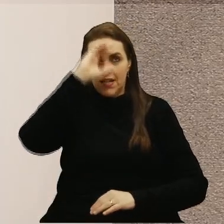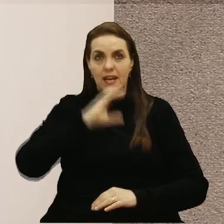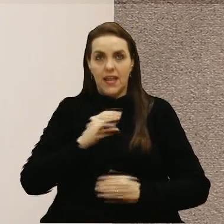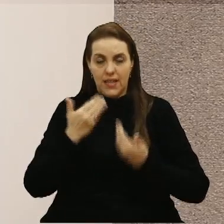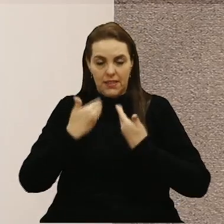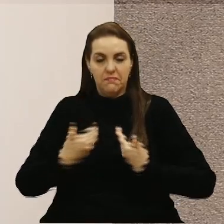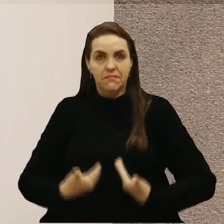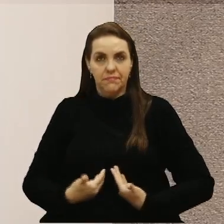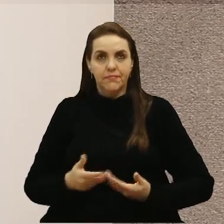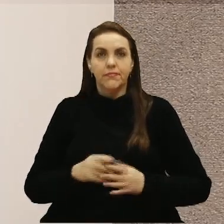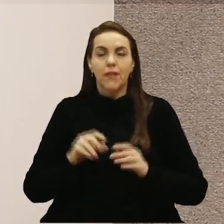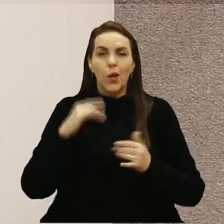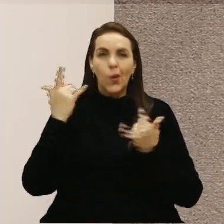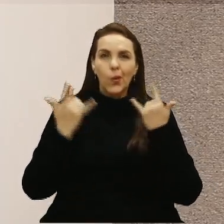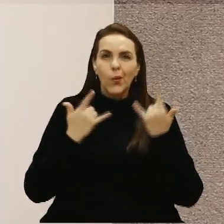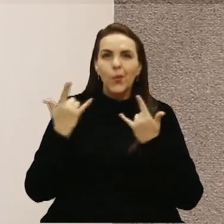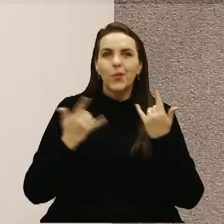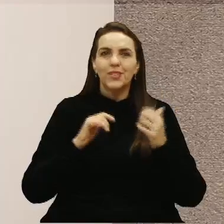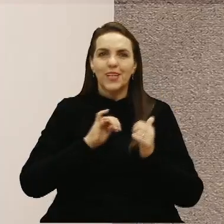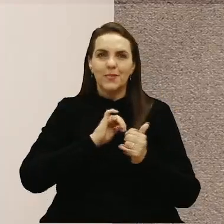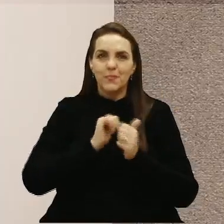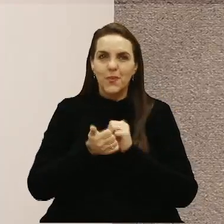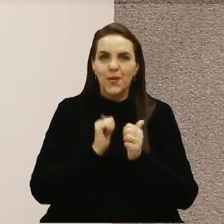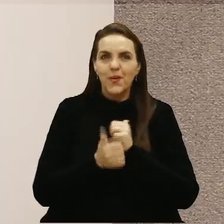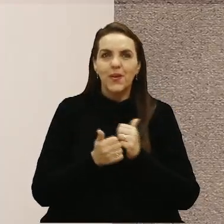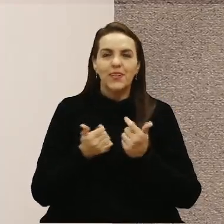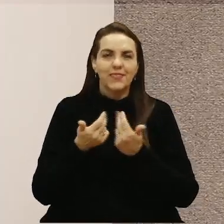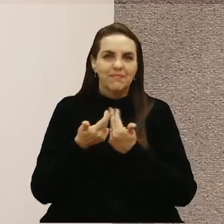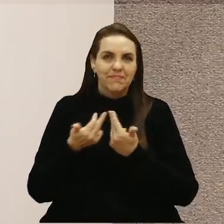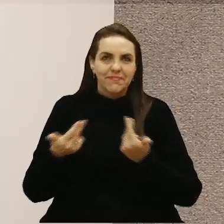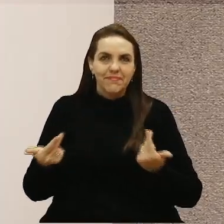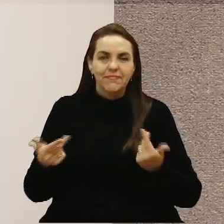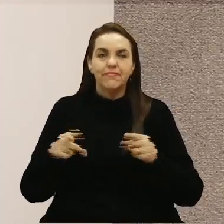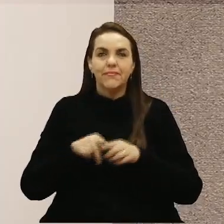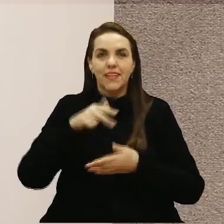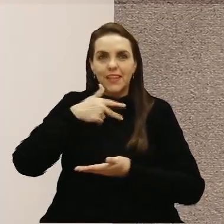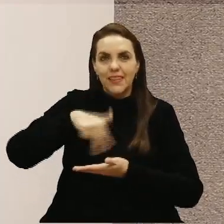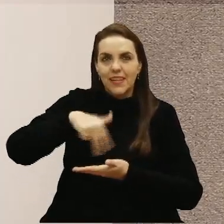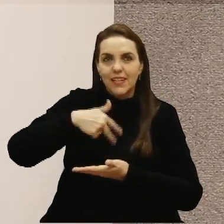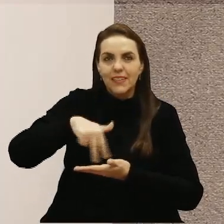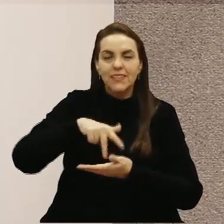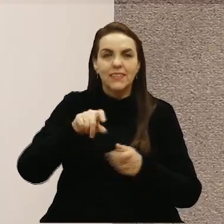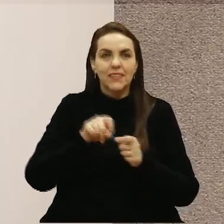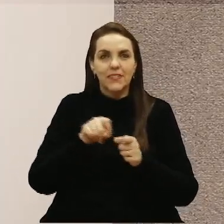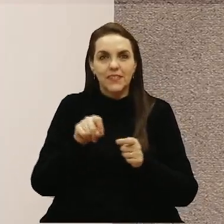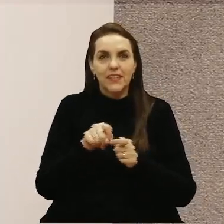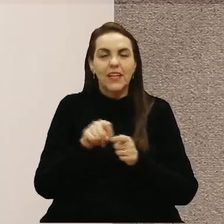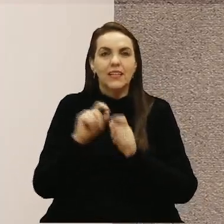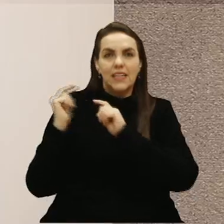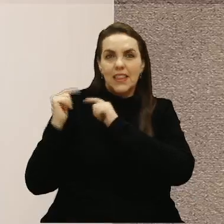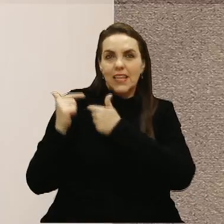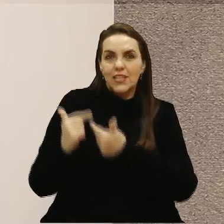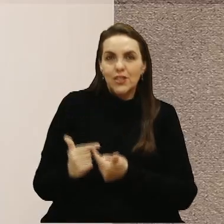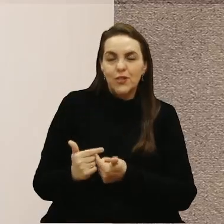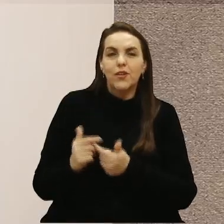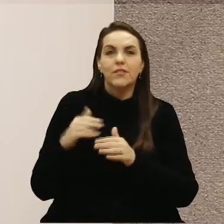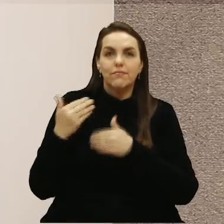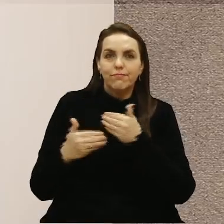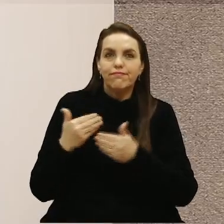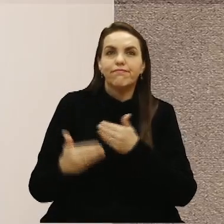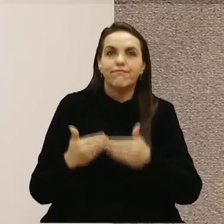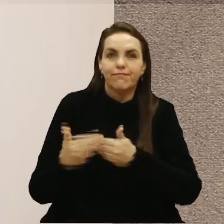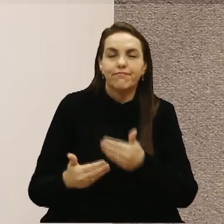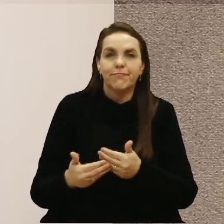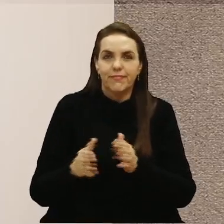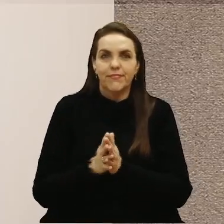parte lúdica, esportiva, o que diz respeito às danças que são feitas, né? As tradições que são cultivadas